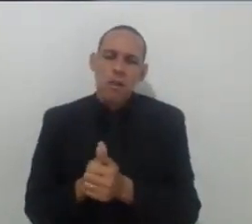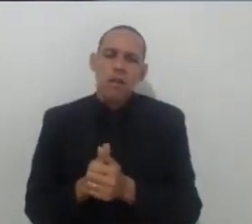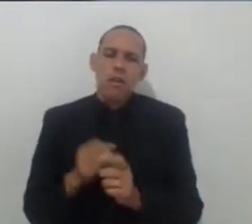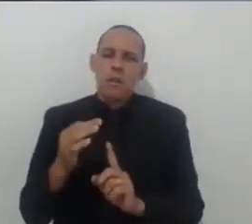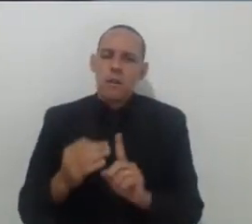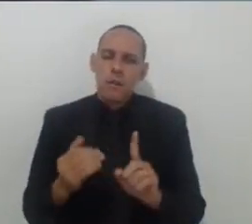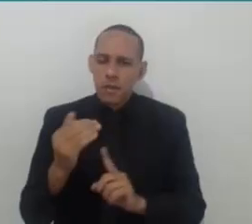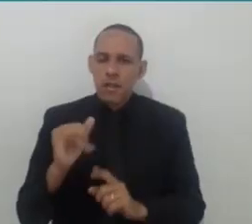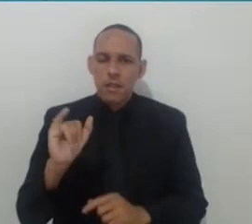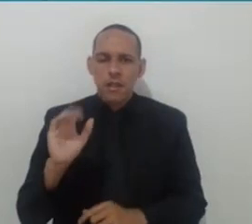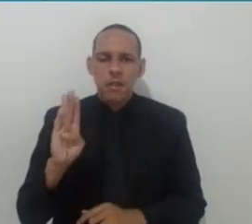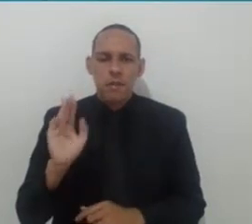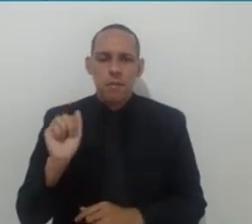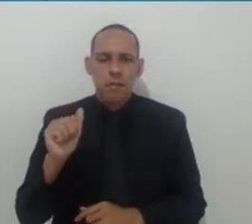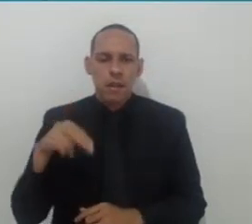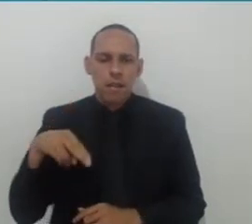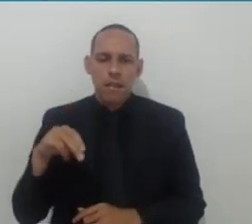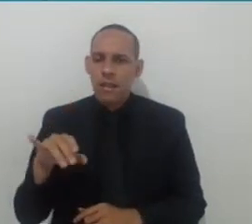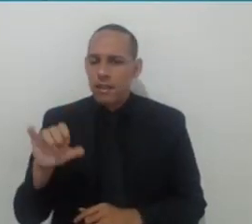meu voto.